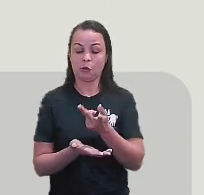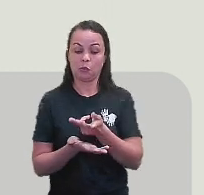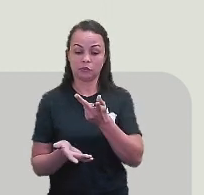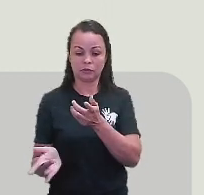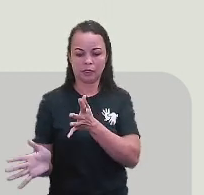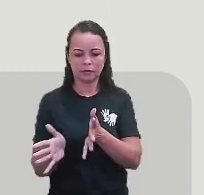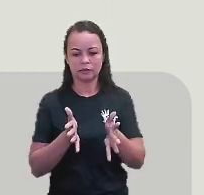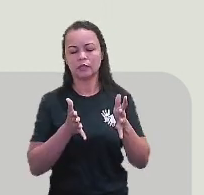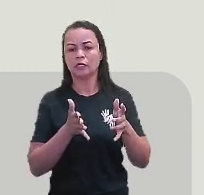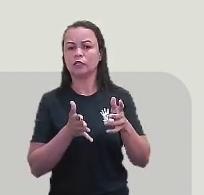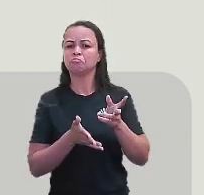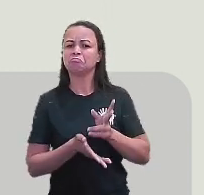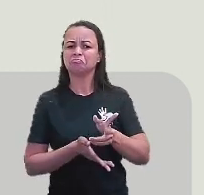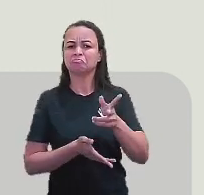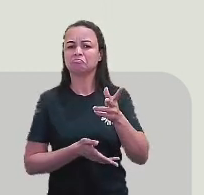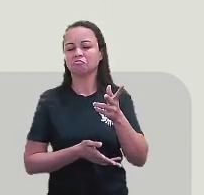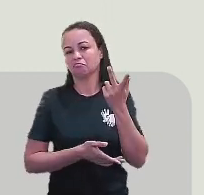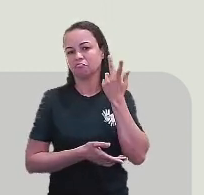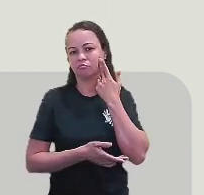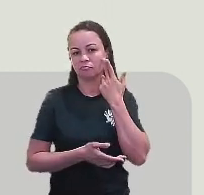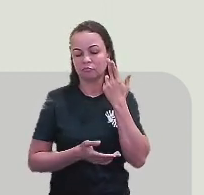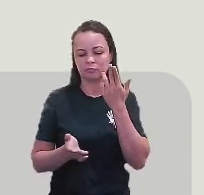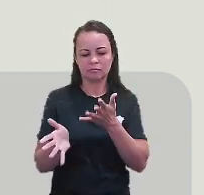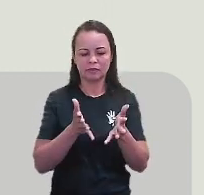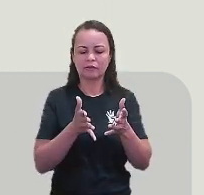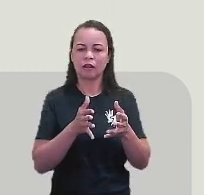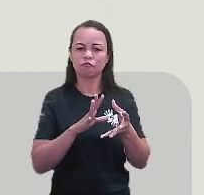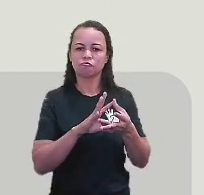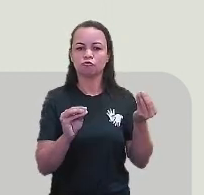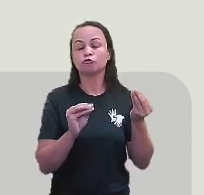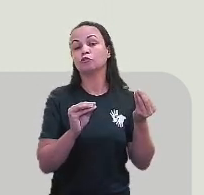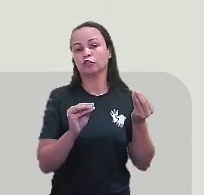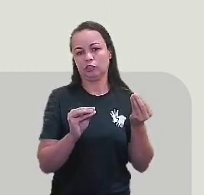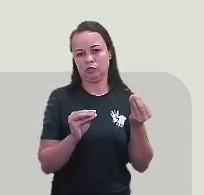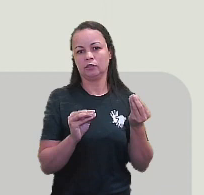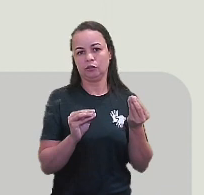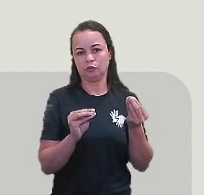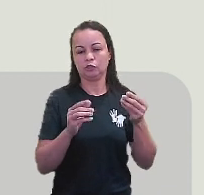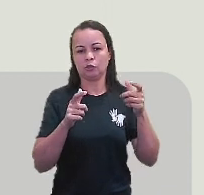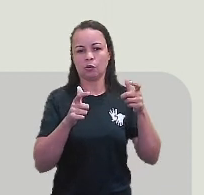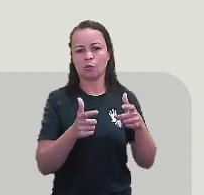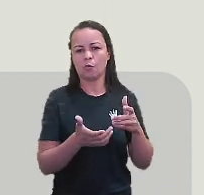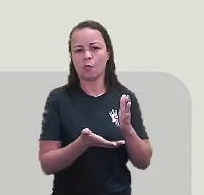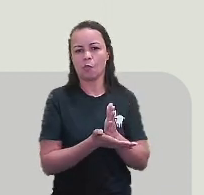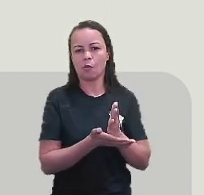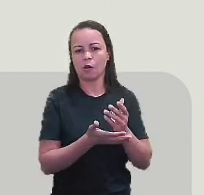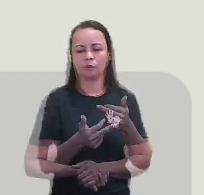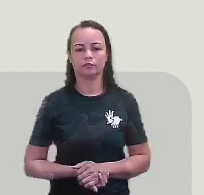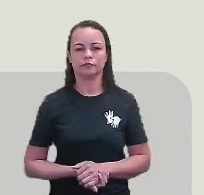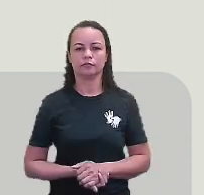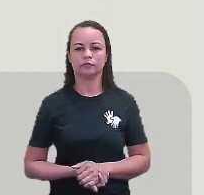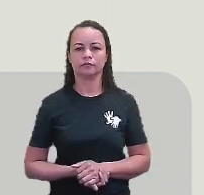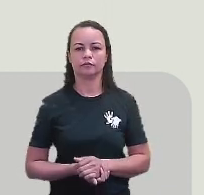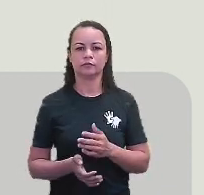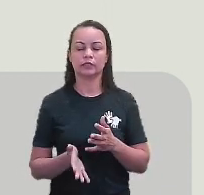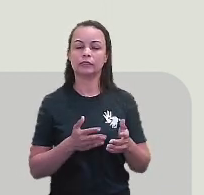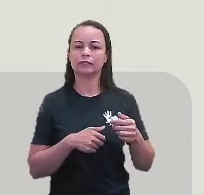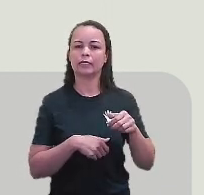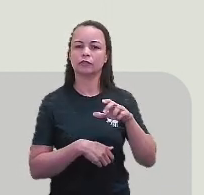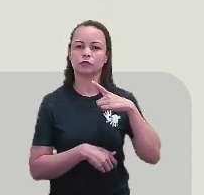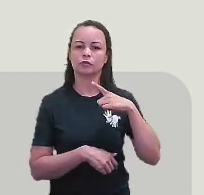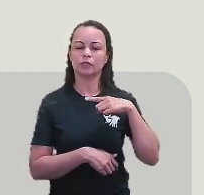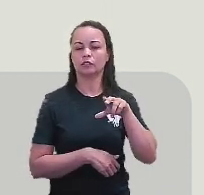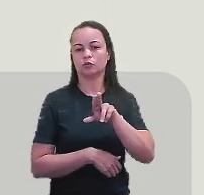Geralmente quem realiza esse tipo de migração está fugindo de algo que ocorreu em seu lar em seu lar original, sendo chamado